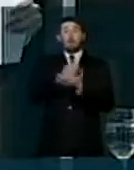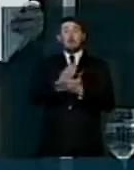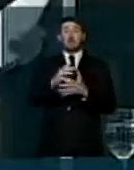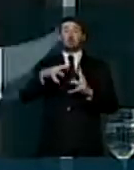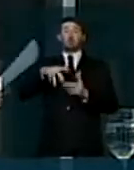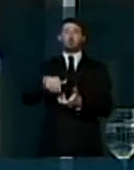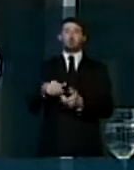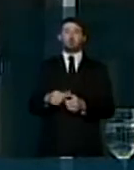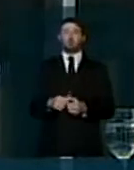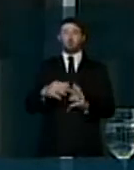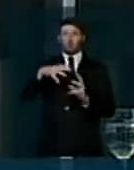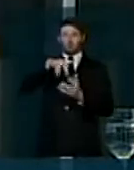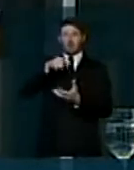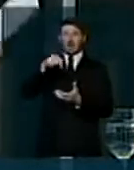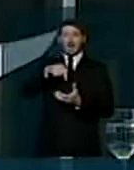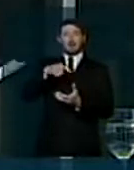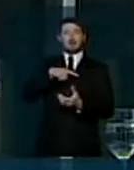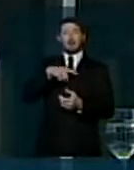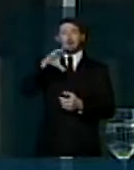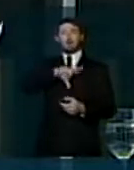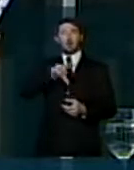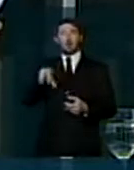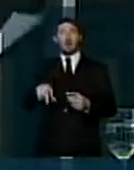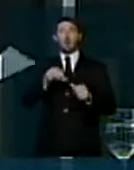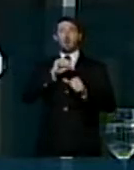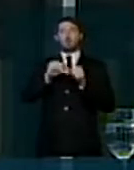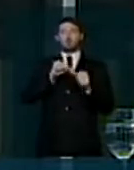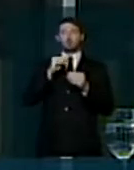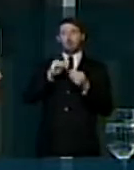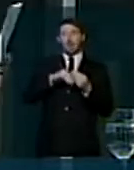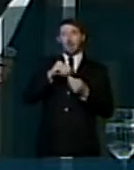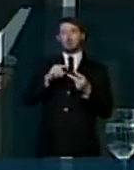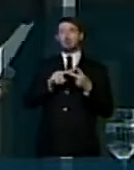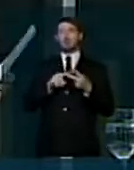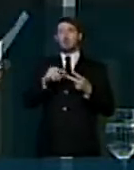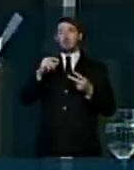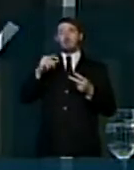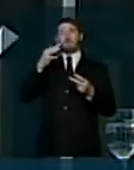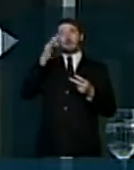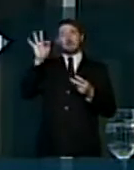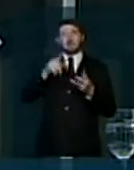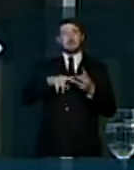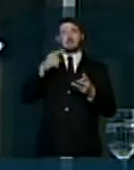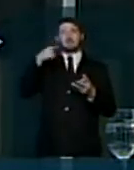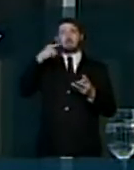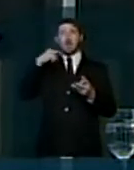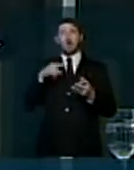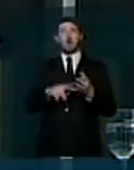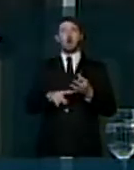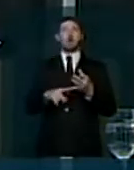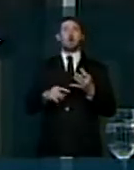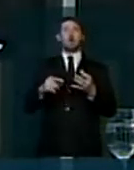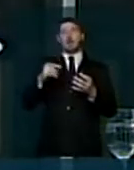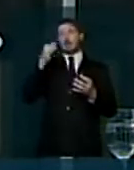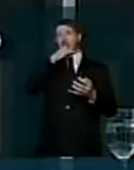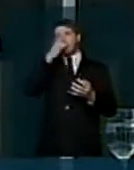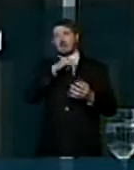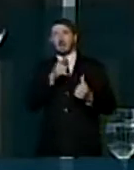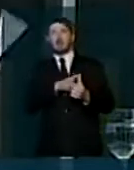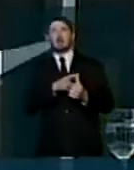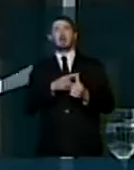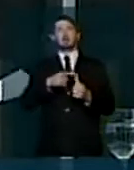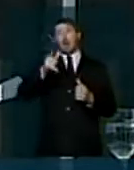aqui nós somos um pouco de portugueses, um pouco de espanhóis, um pouco de franceses, um pouco de italianos, um pouco de